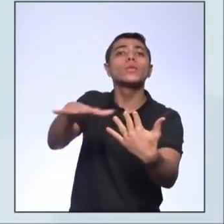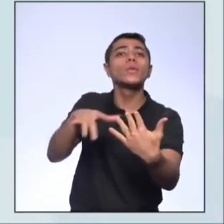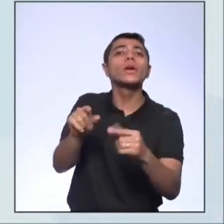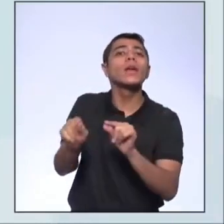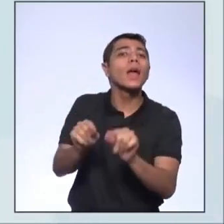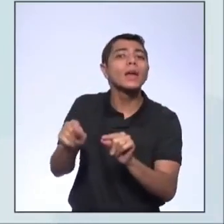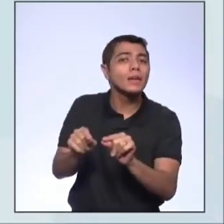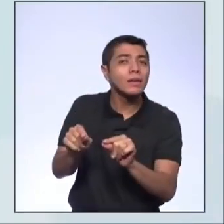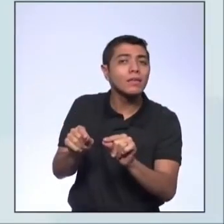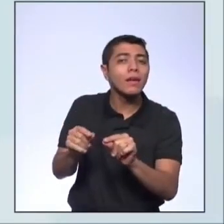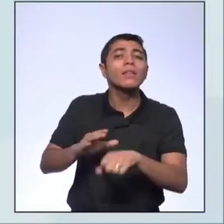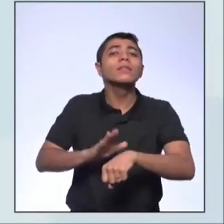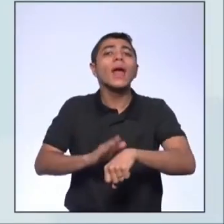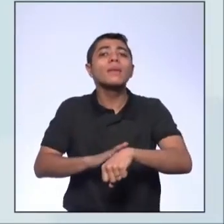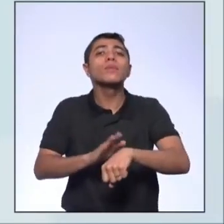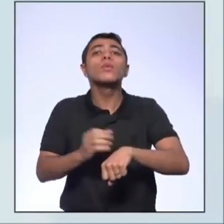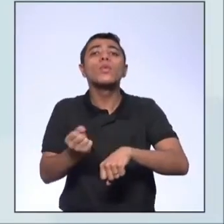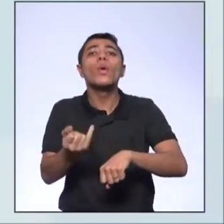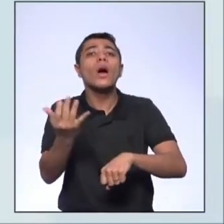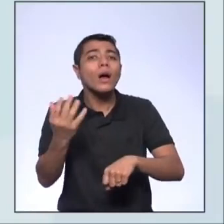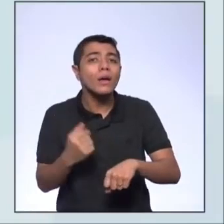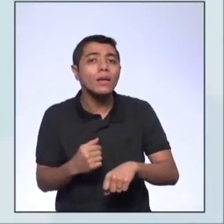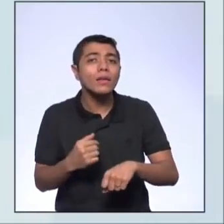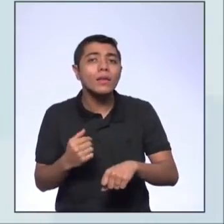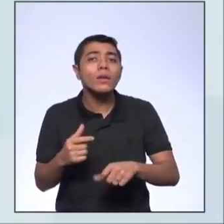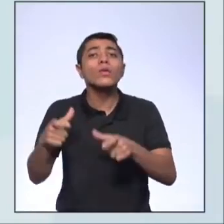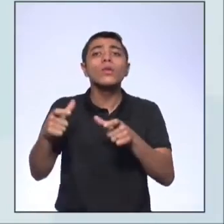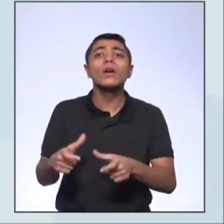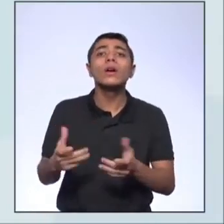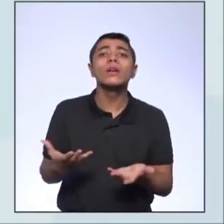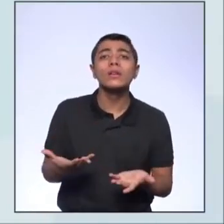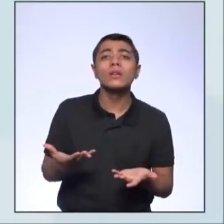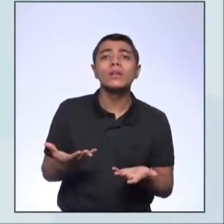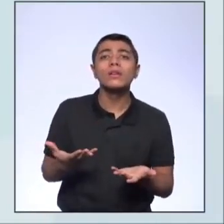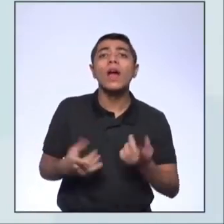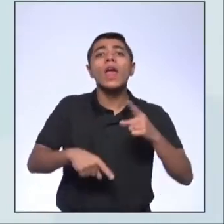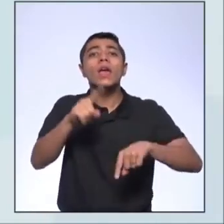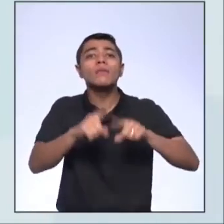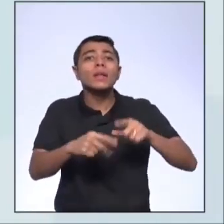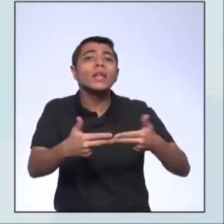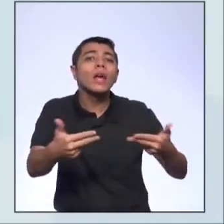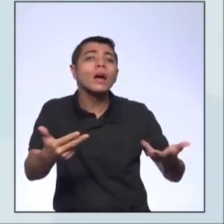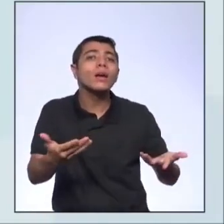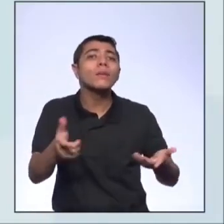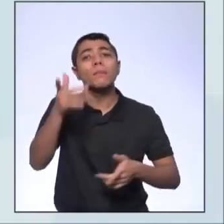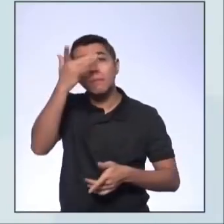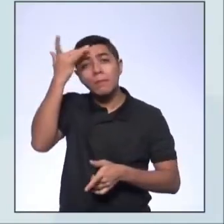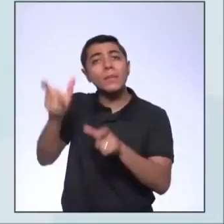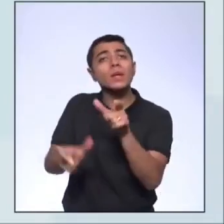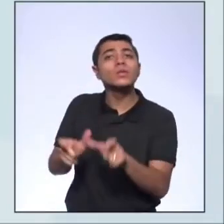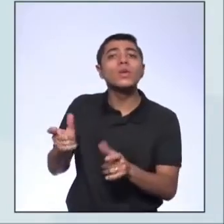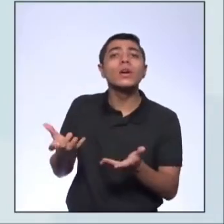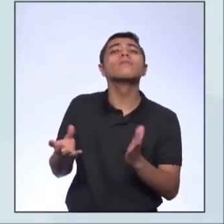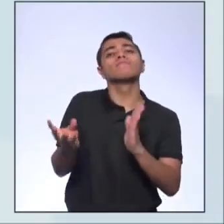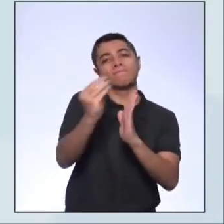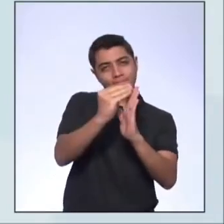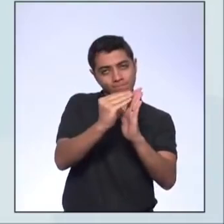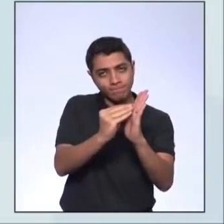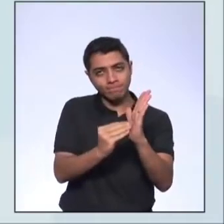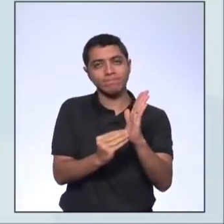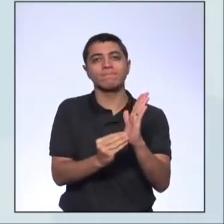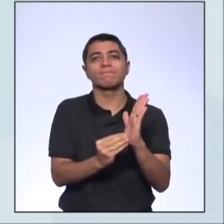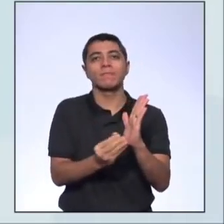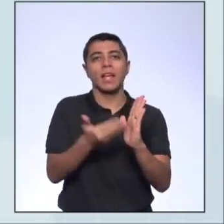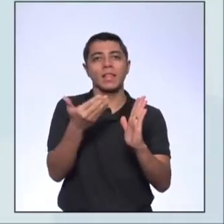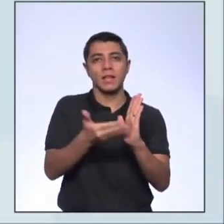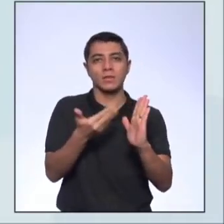serão utilizados, bem como os recursos materiais e humanos que vocês terão que alocar. Tá? Realizem o registro no caderno de vocês ou criem